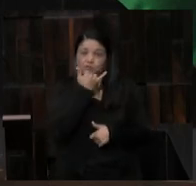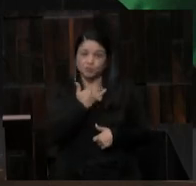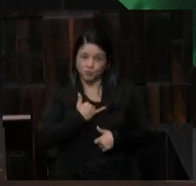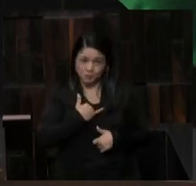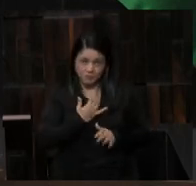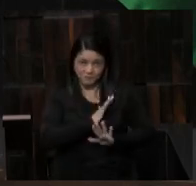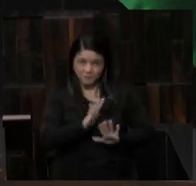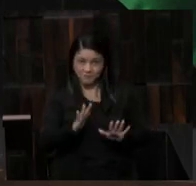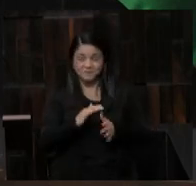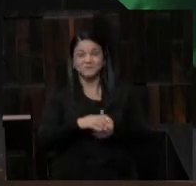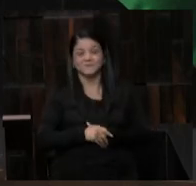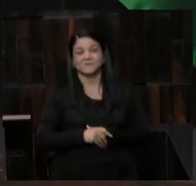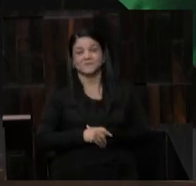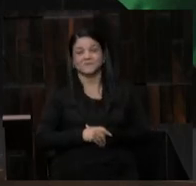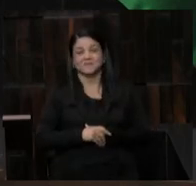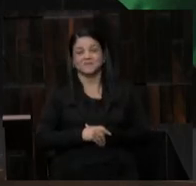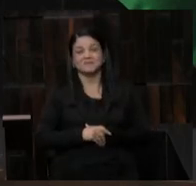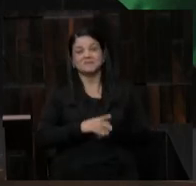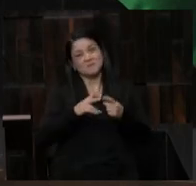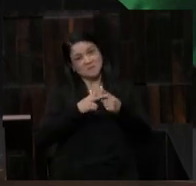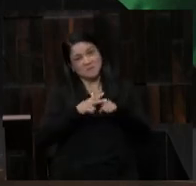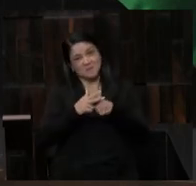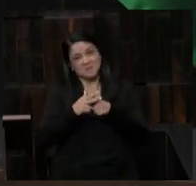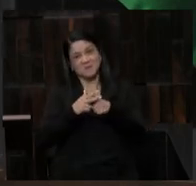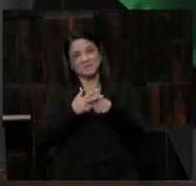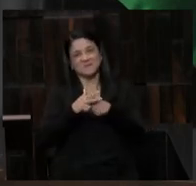mas corrigi.